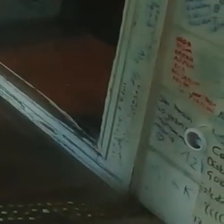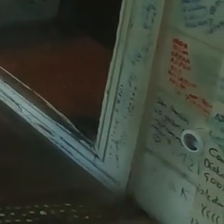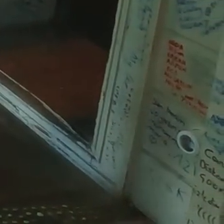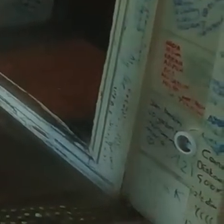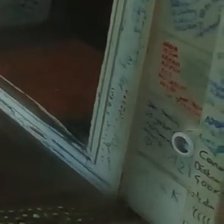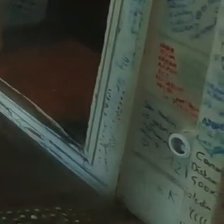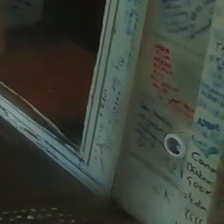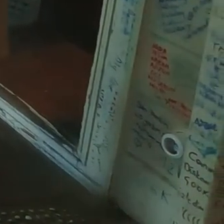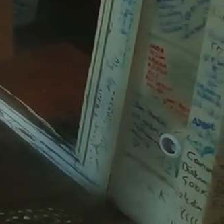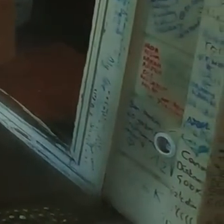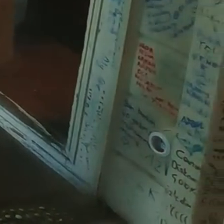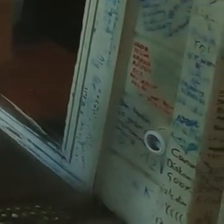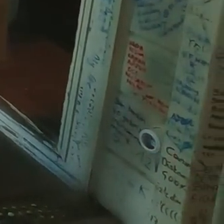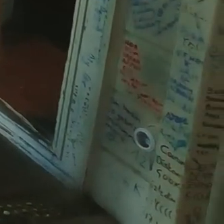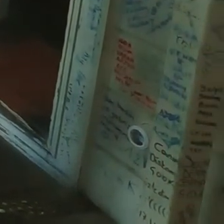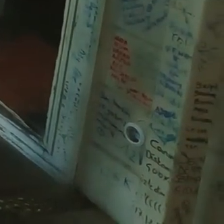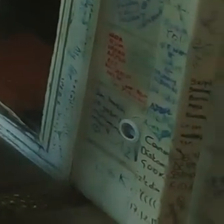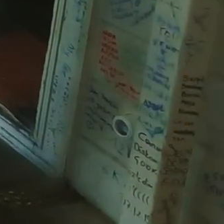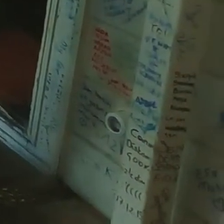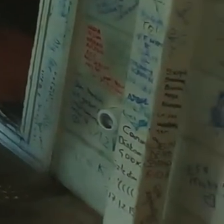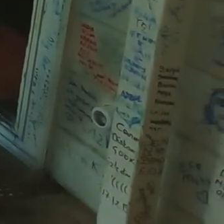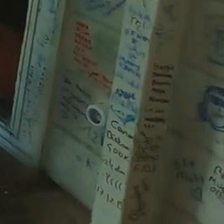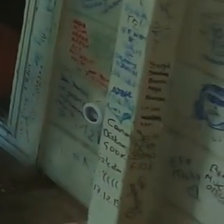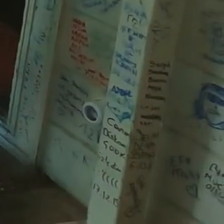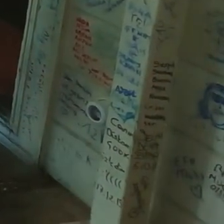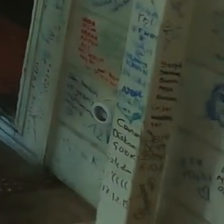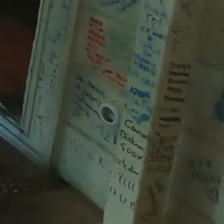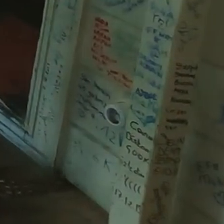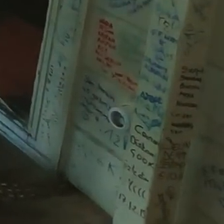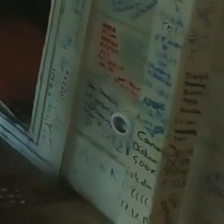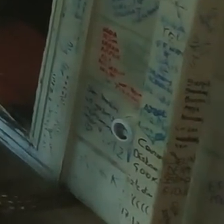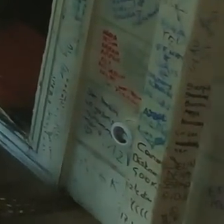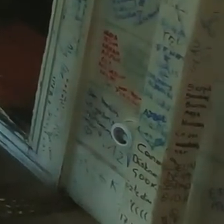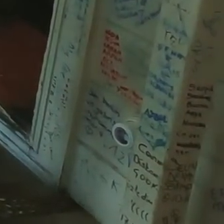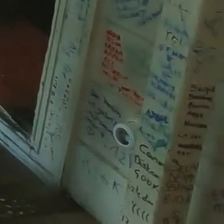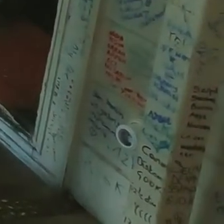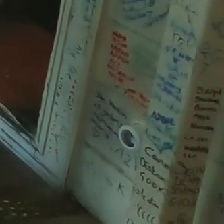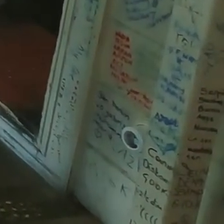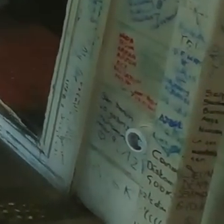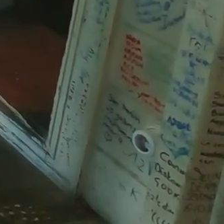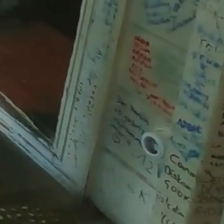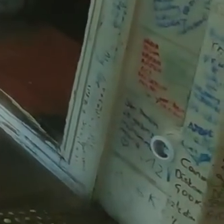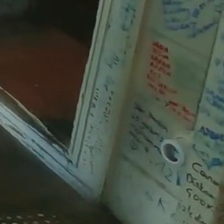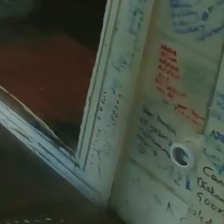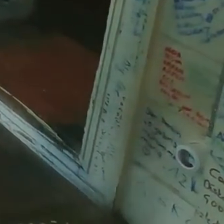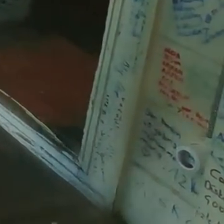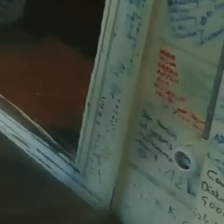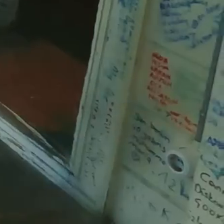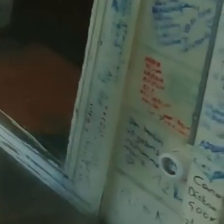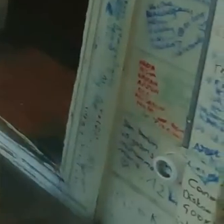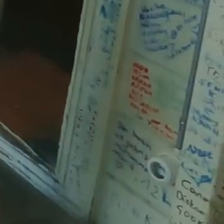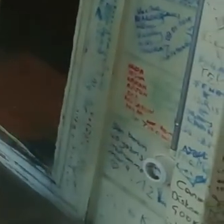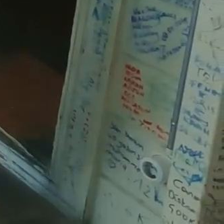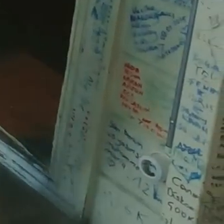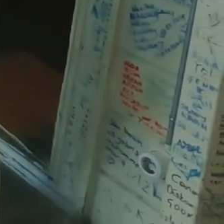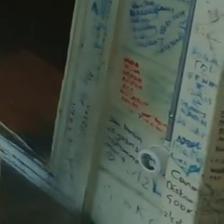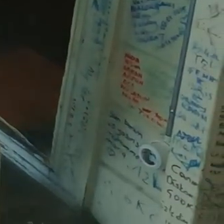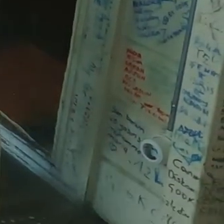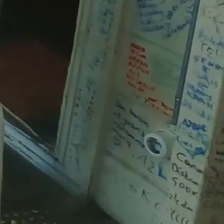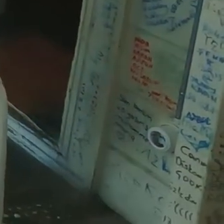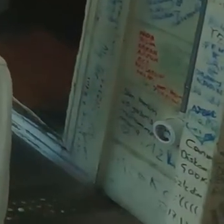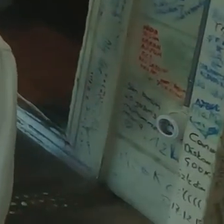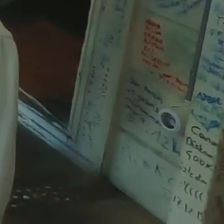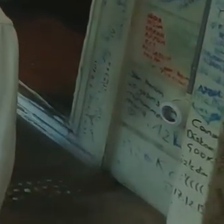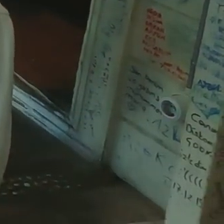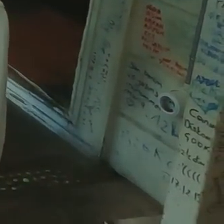Oi! Olha só, cara. Estamos aqui maquiando, Interessante. se preparando, Sim. preparando. O pessoal da TV pensar